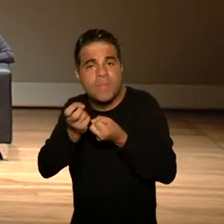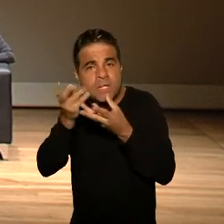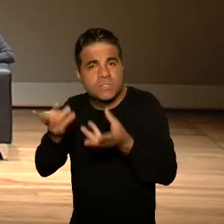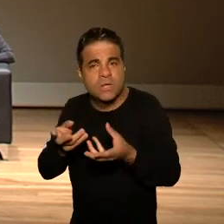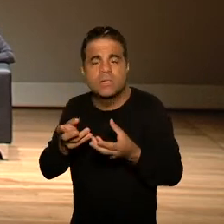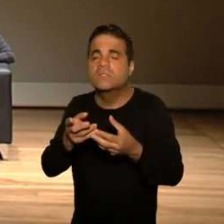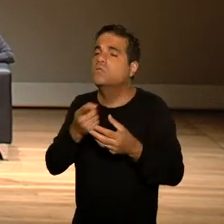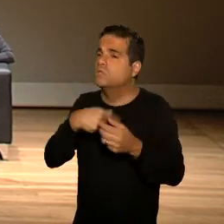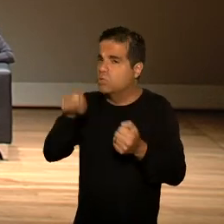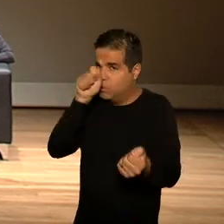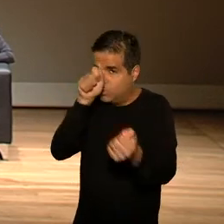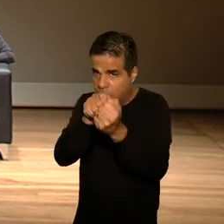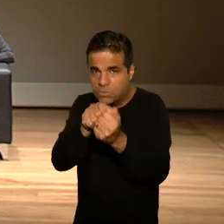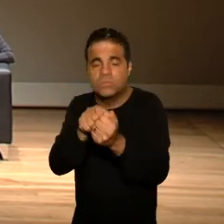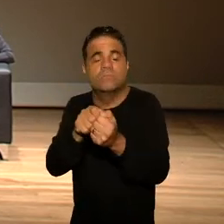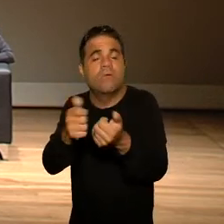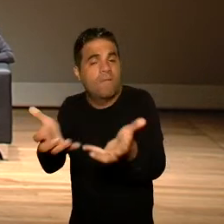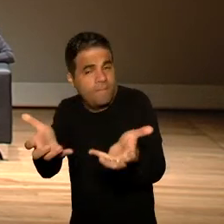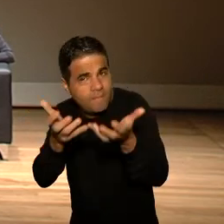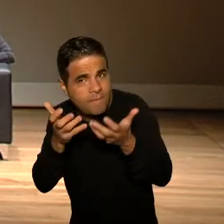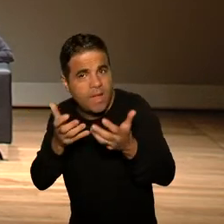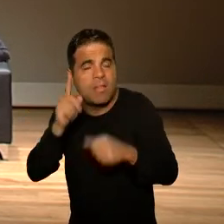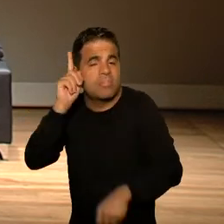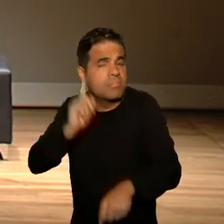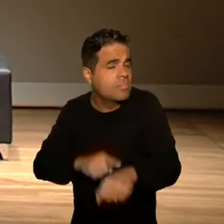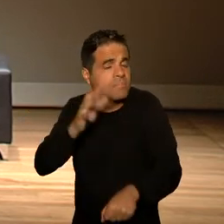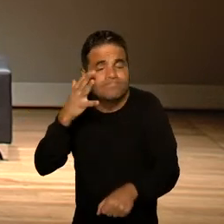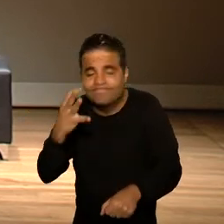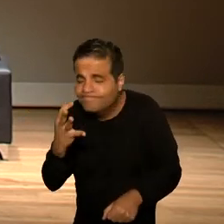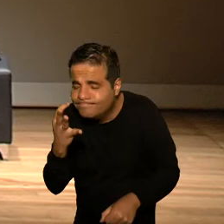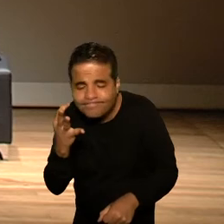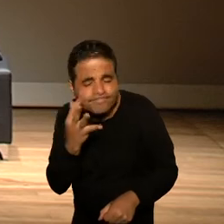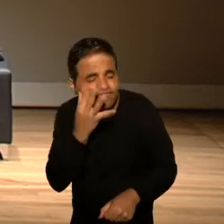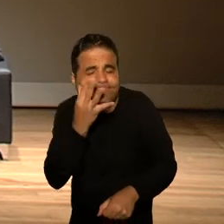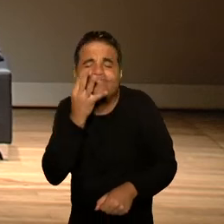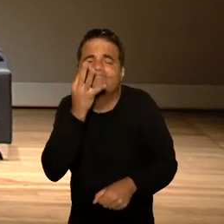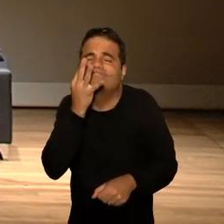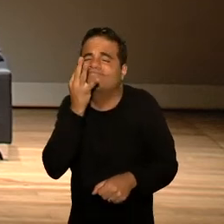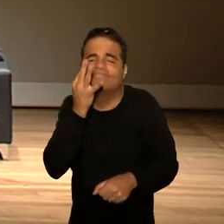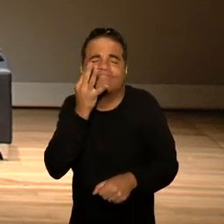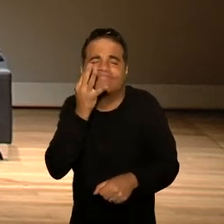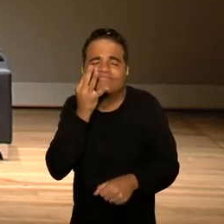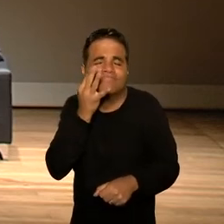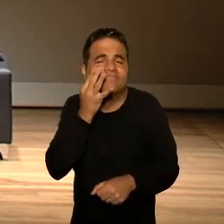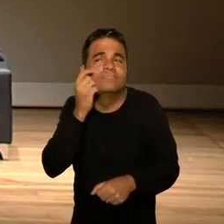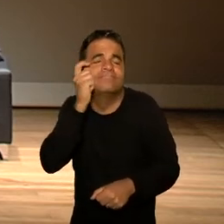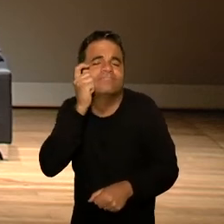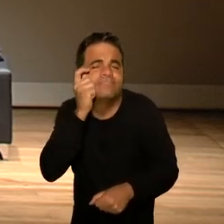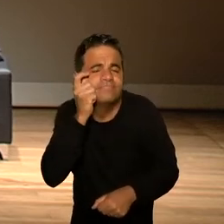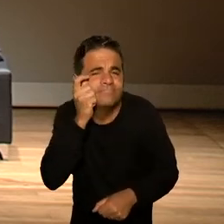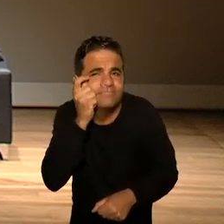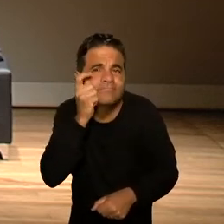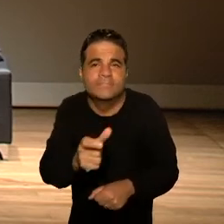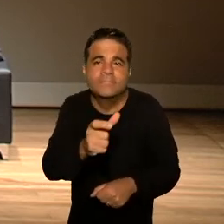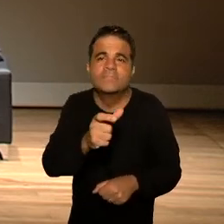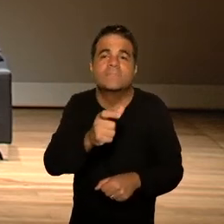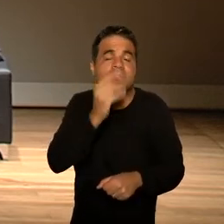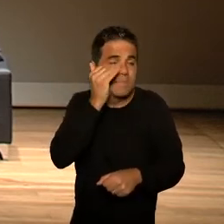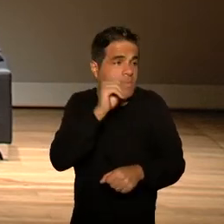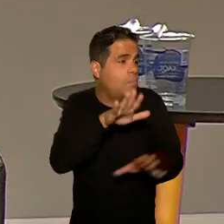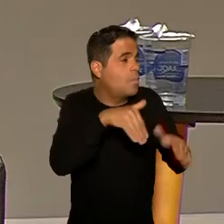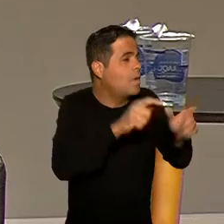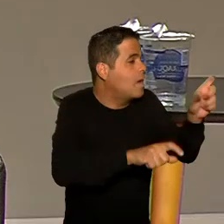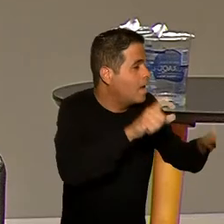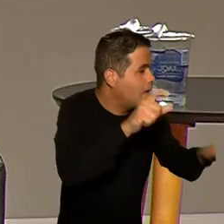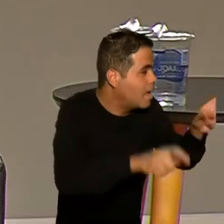estamos juntos em tempo real com expectativas com interesses que a gente precisa saber quais